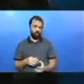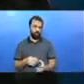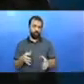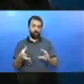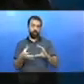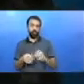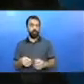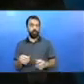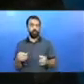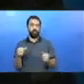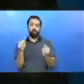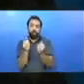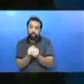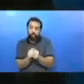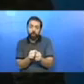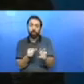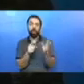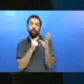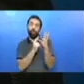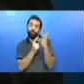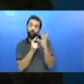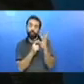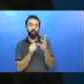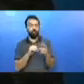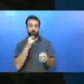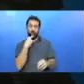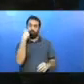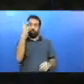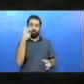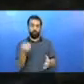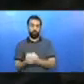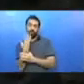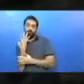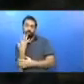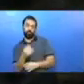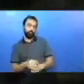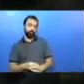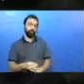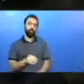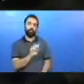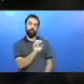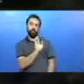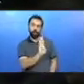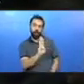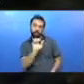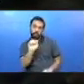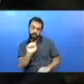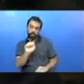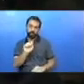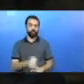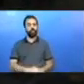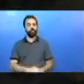quem? Para vogal. E aí o som consegue ser ouvido melhor. Vamos ver, olha. B com A fica